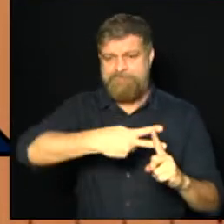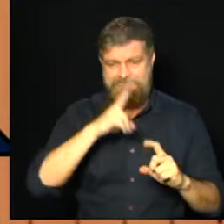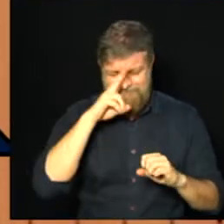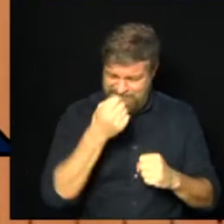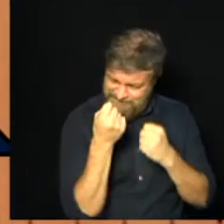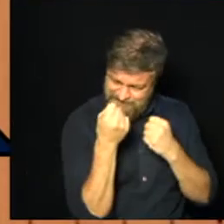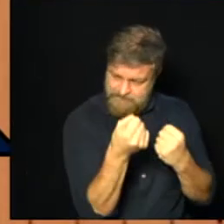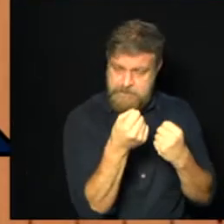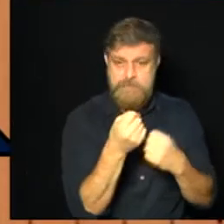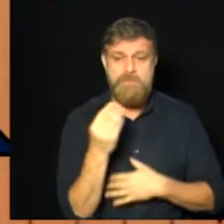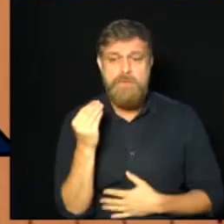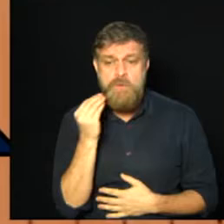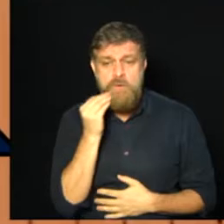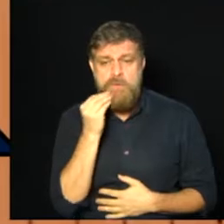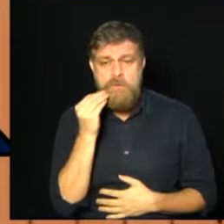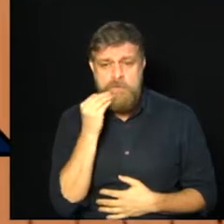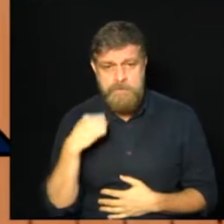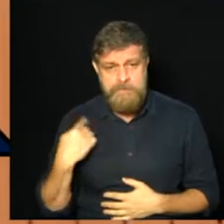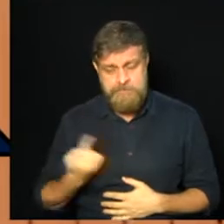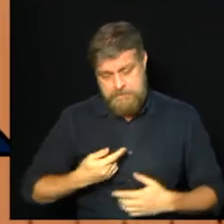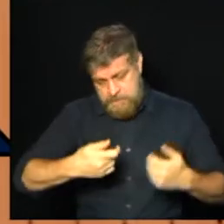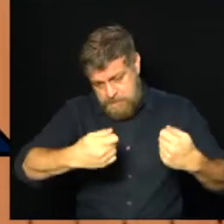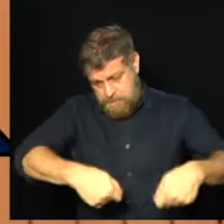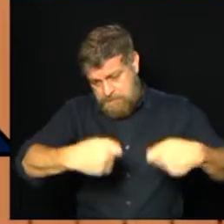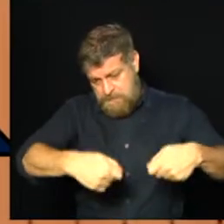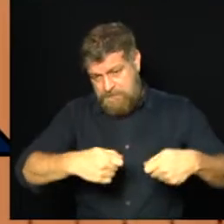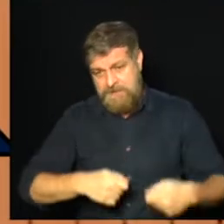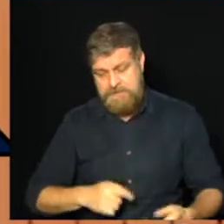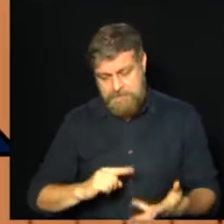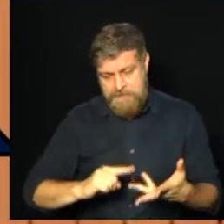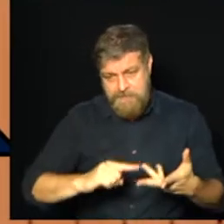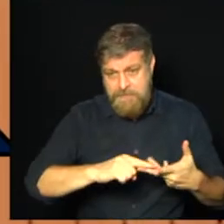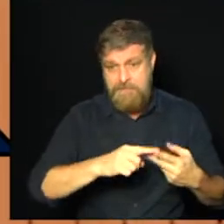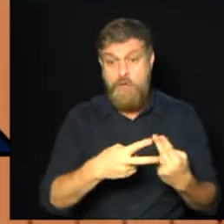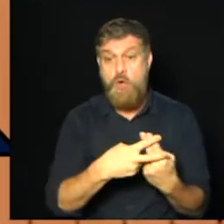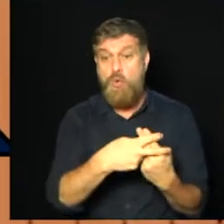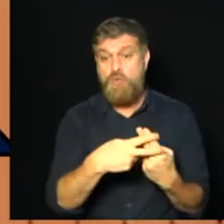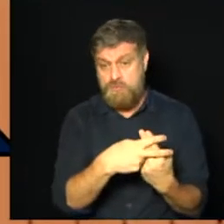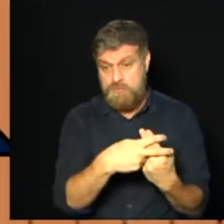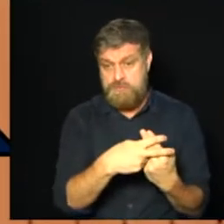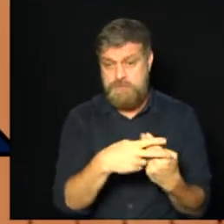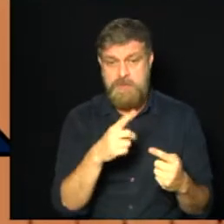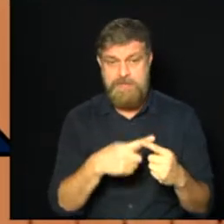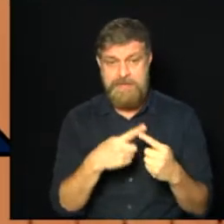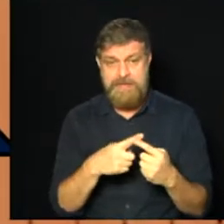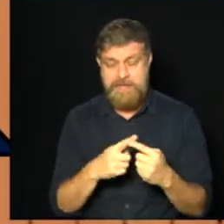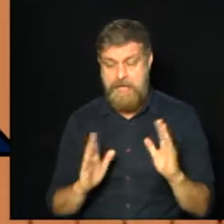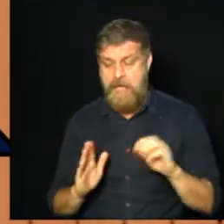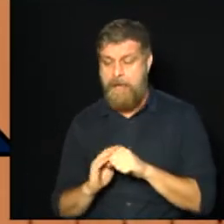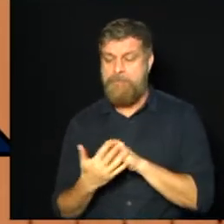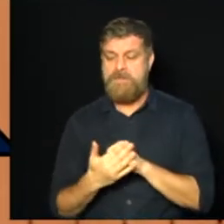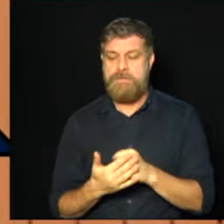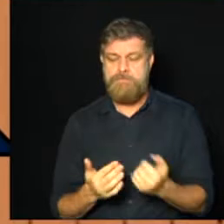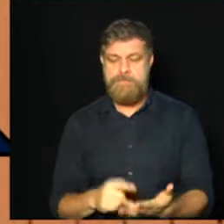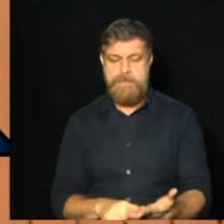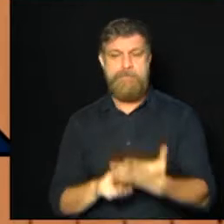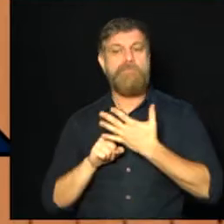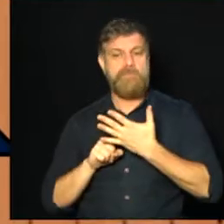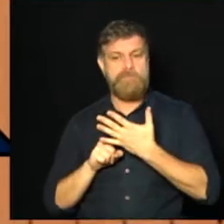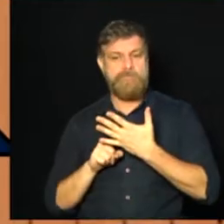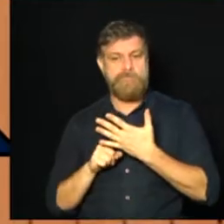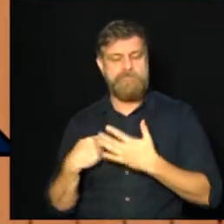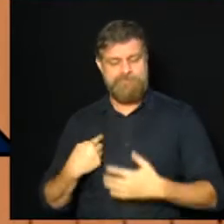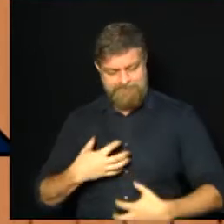uma oportunidade, é uma necessidade que a pandemia mostrou para a gente. E eu digo isso assim,